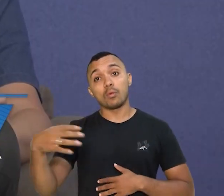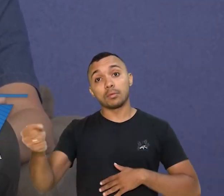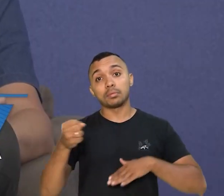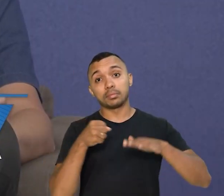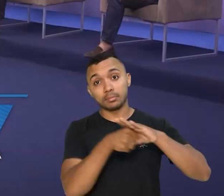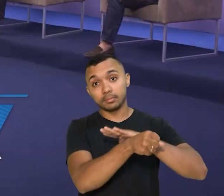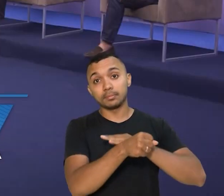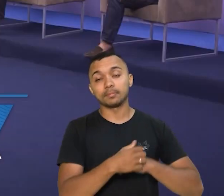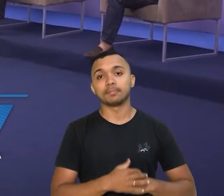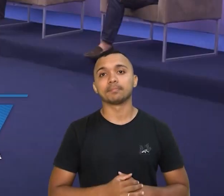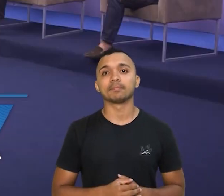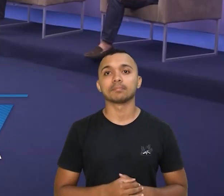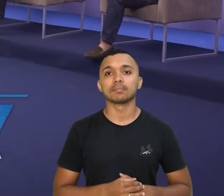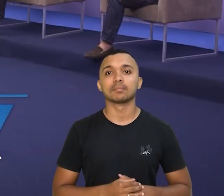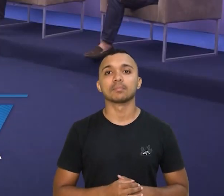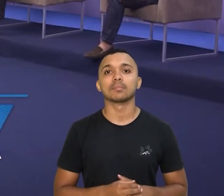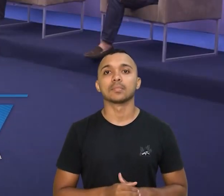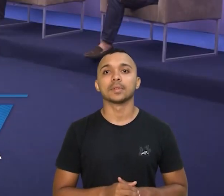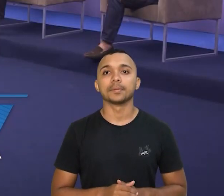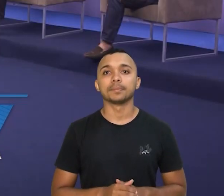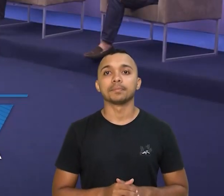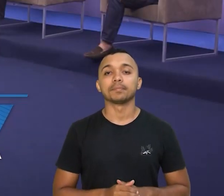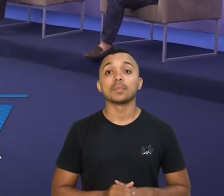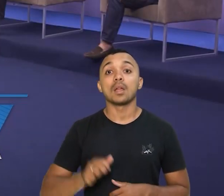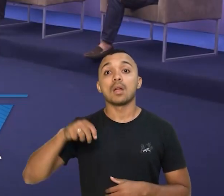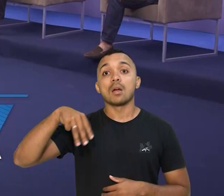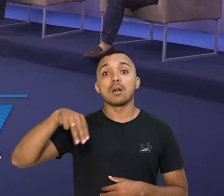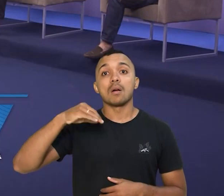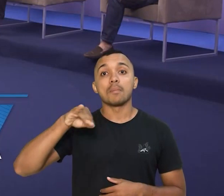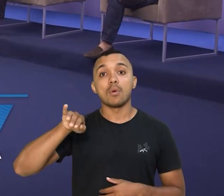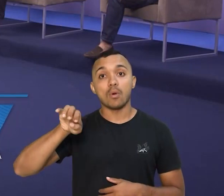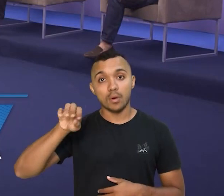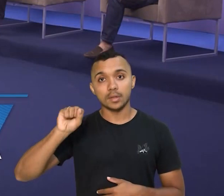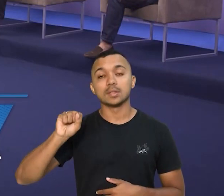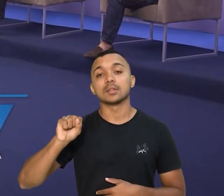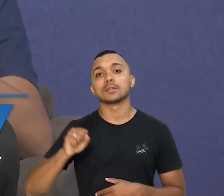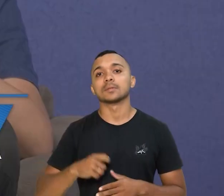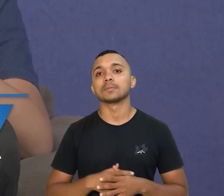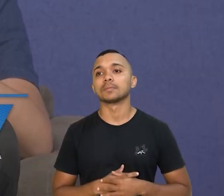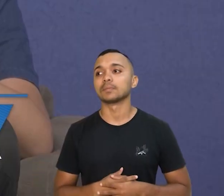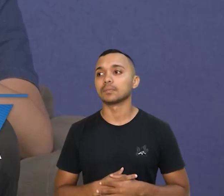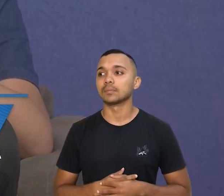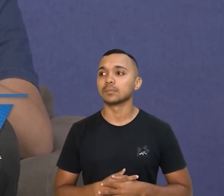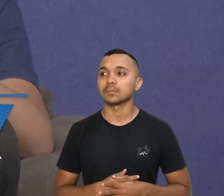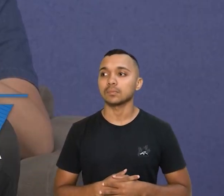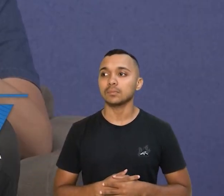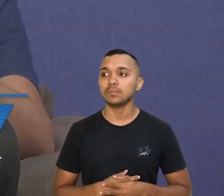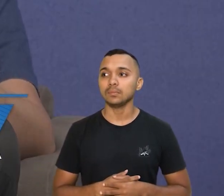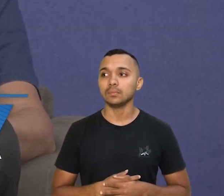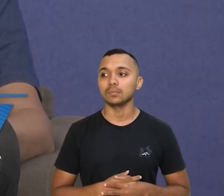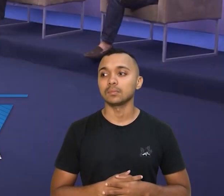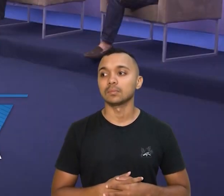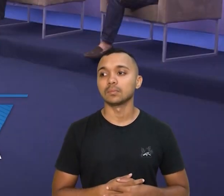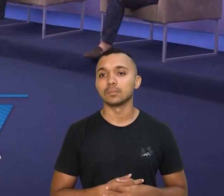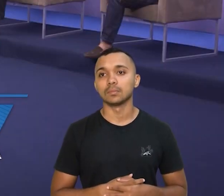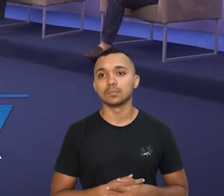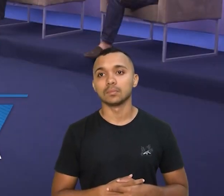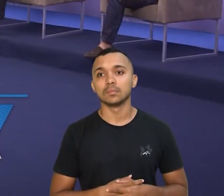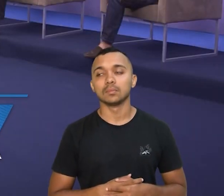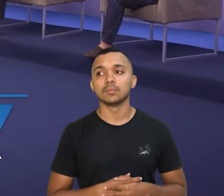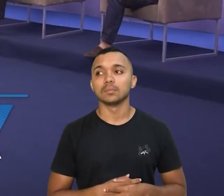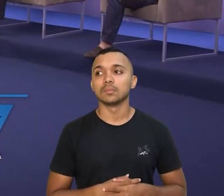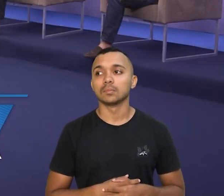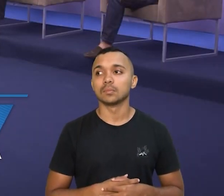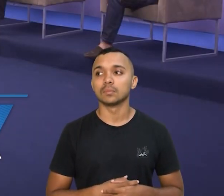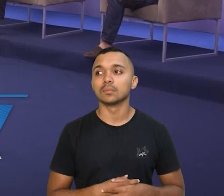bem de caixa, né? Porque vendeu bem o Moisés. É, o Moisés foi 3 vezes, mas está bem, dá para parcelar também. O Marcinho cairia bem no